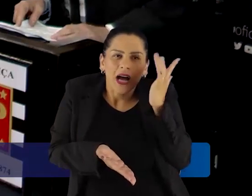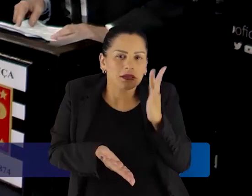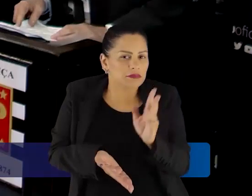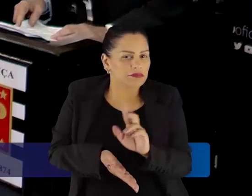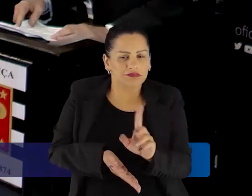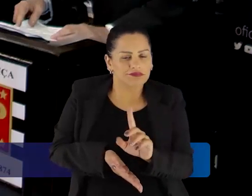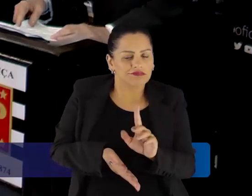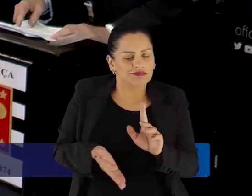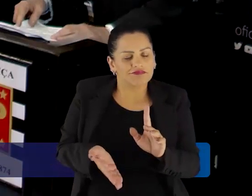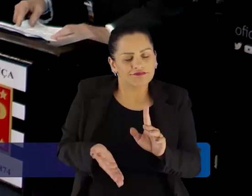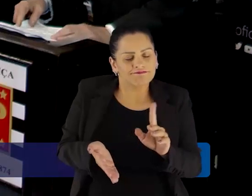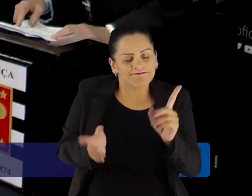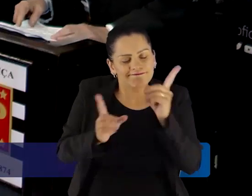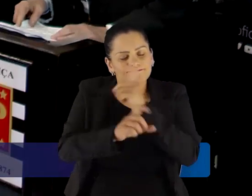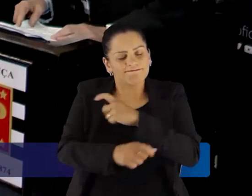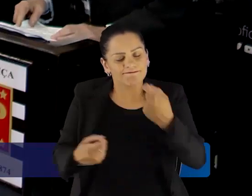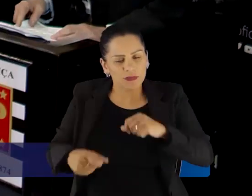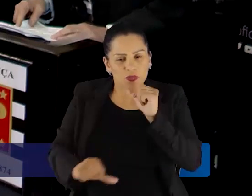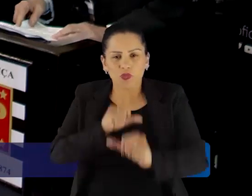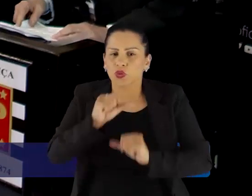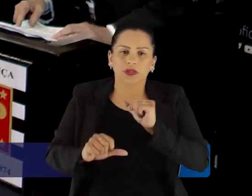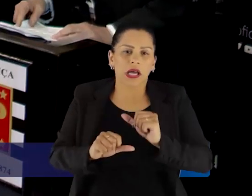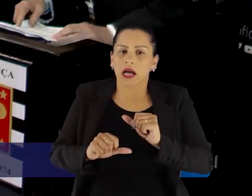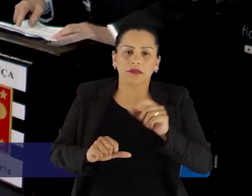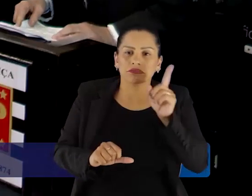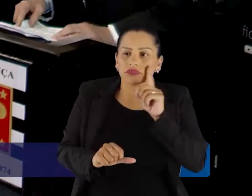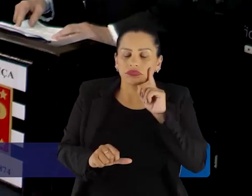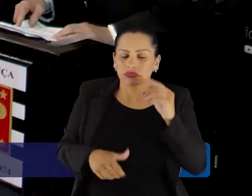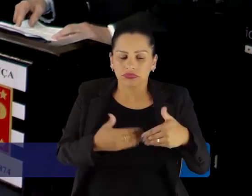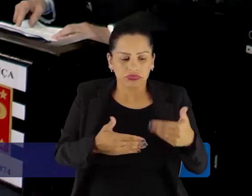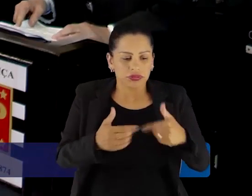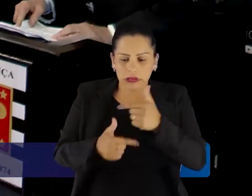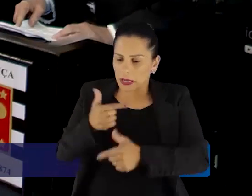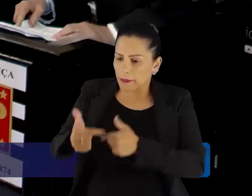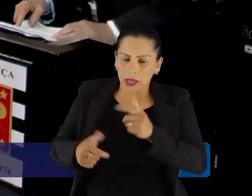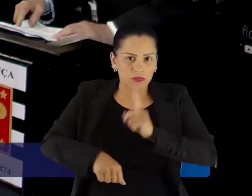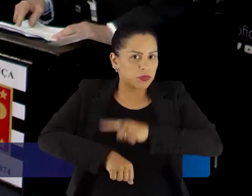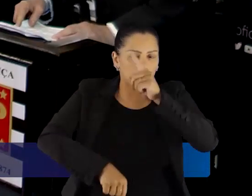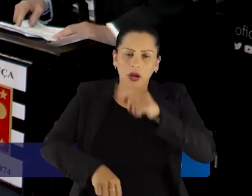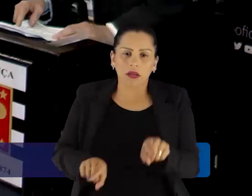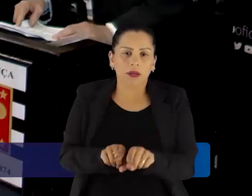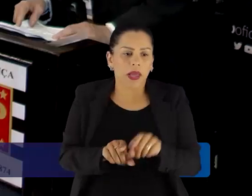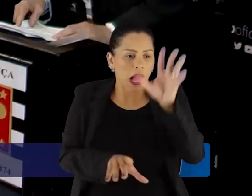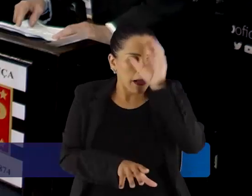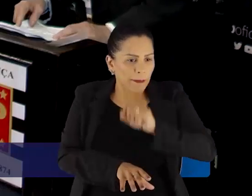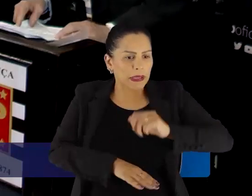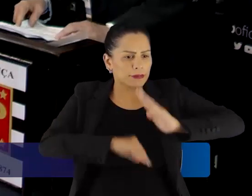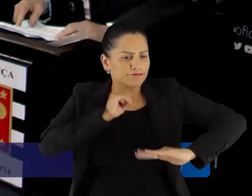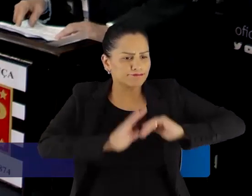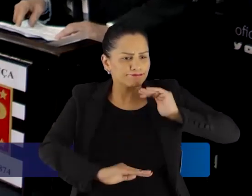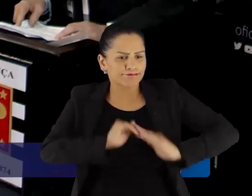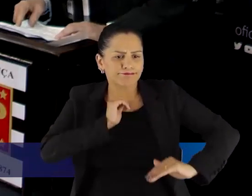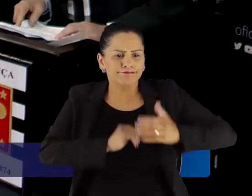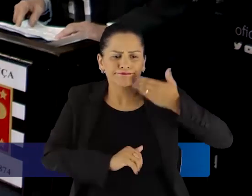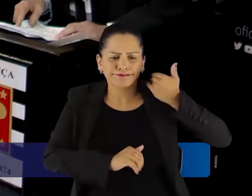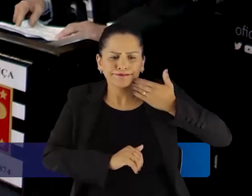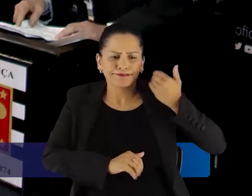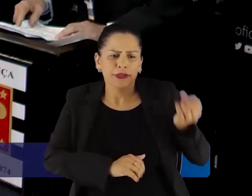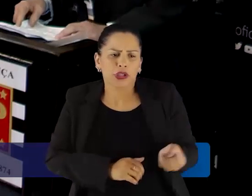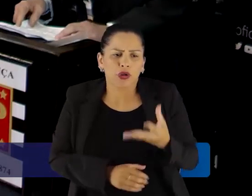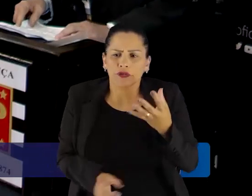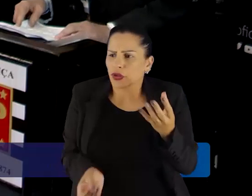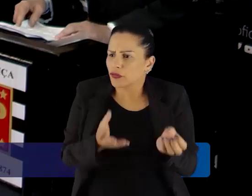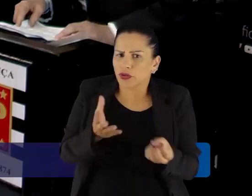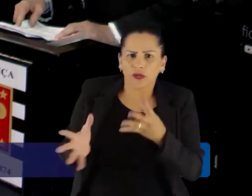que mudar rotinas de trabalho em tempo recorde aprender e reaprender novas práticas como muitos se